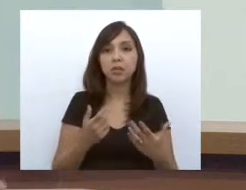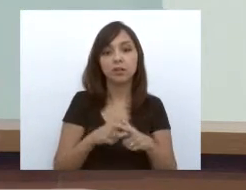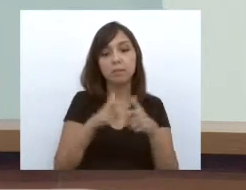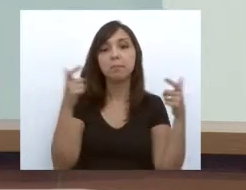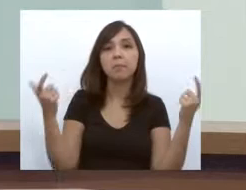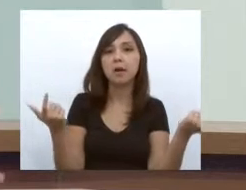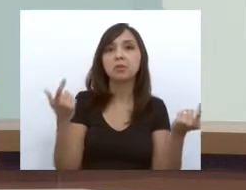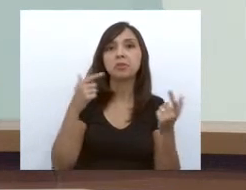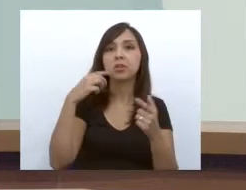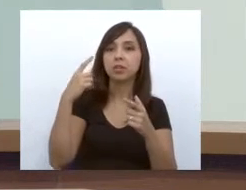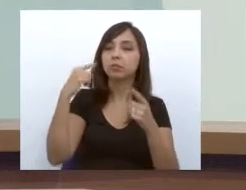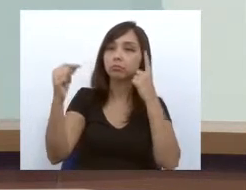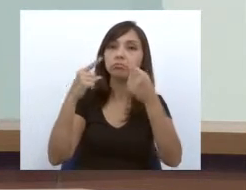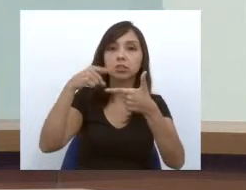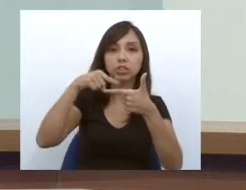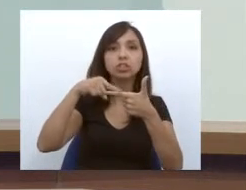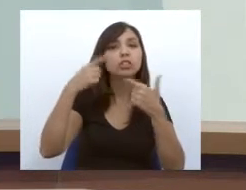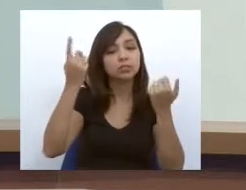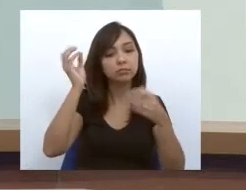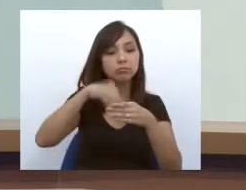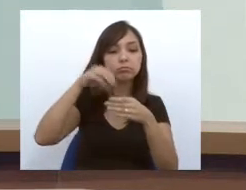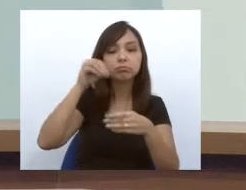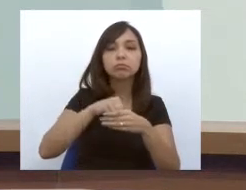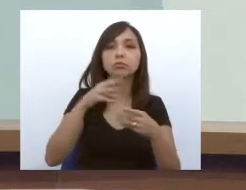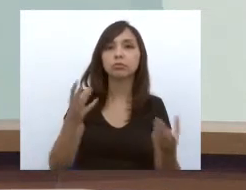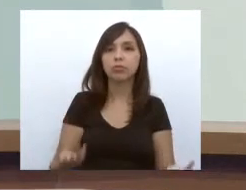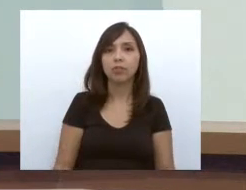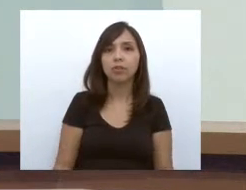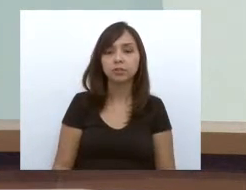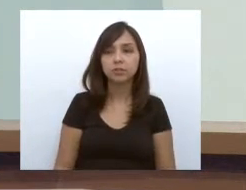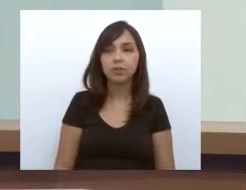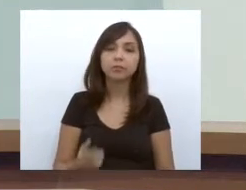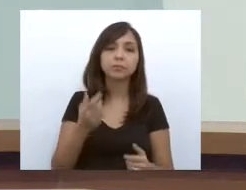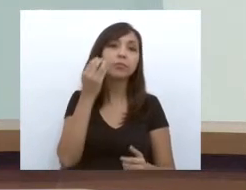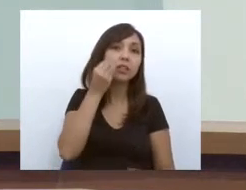se candidatam sem ter experiência nenhuma